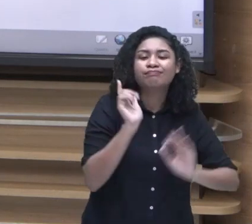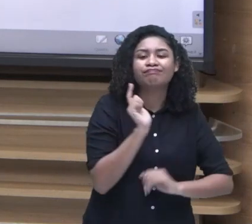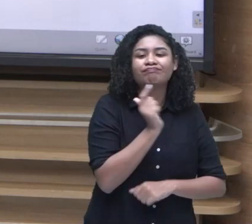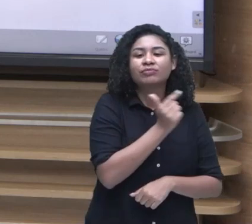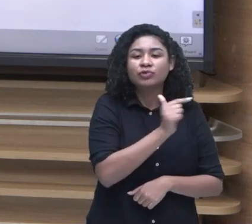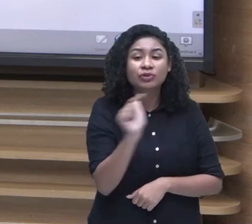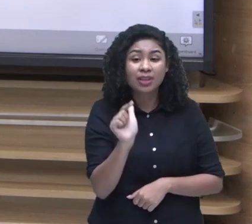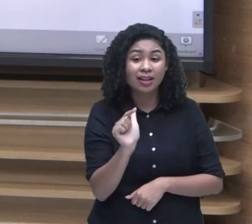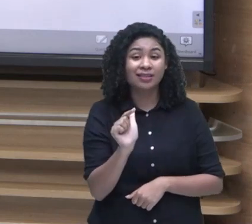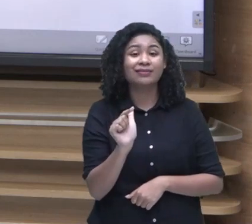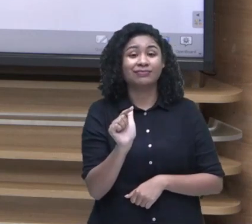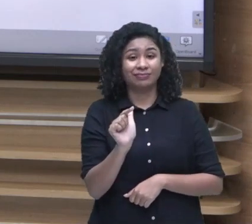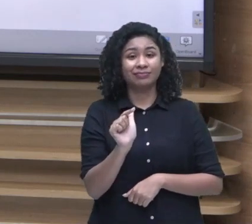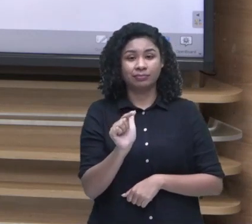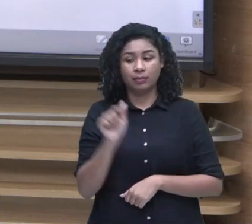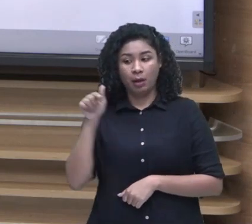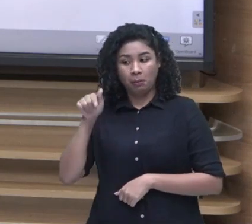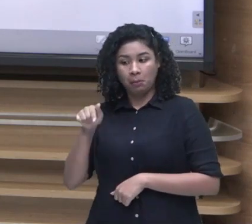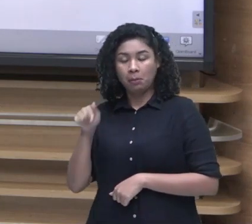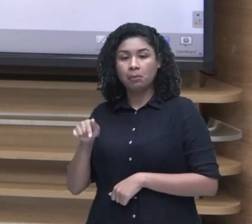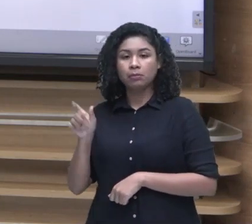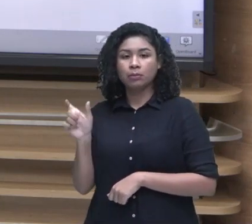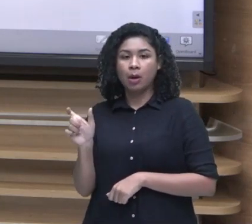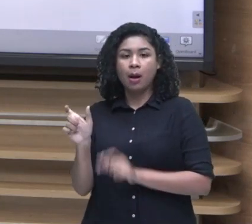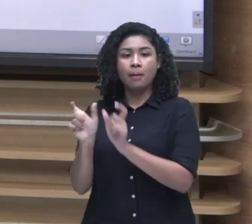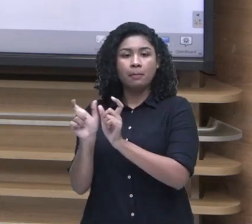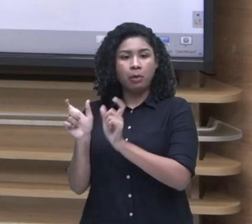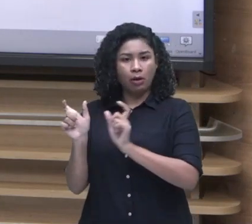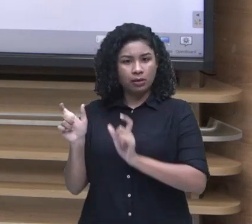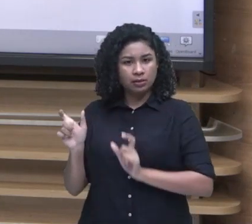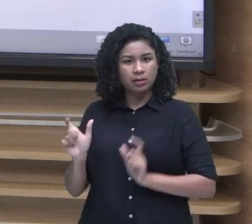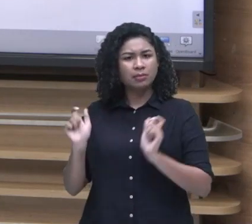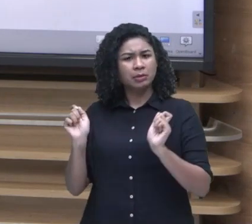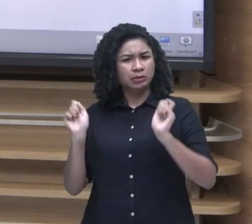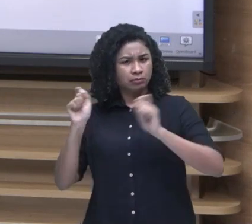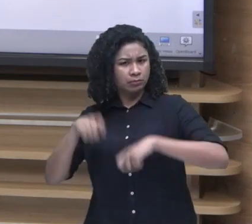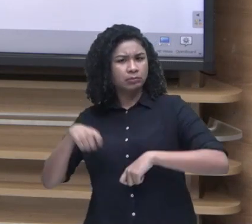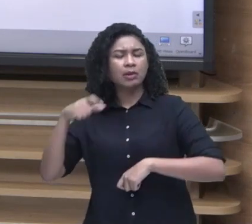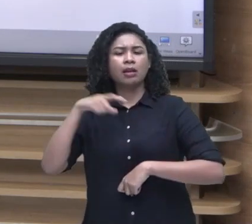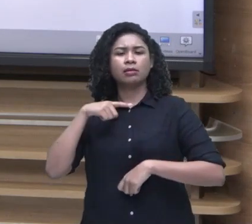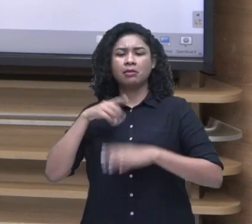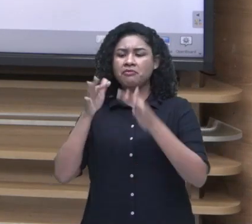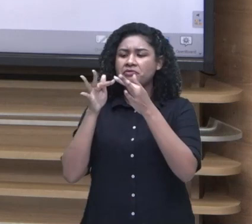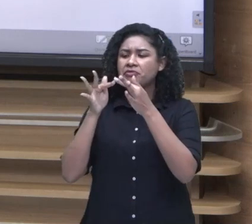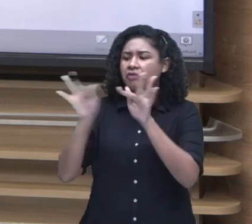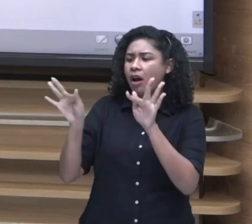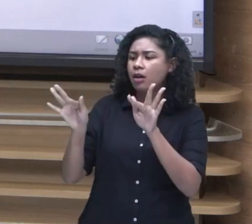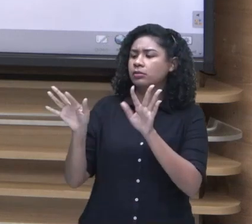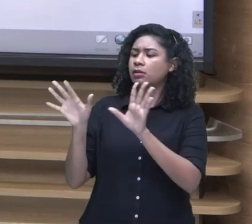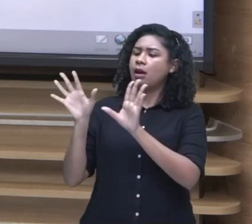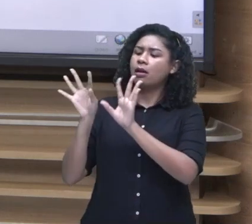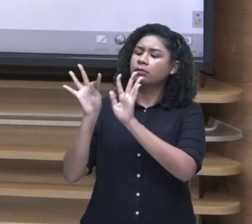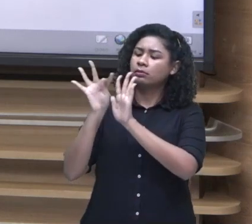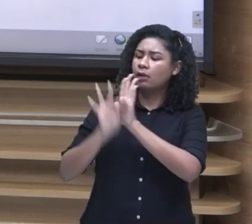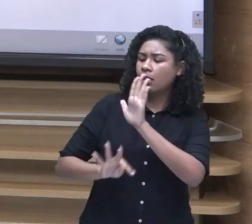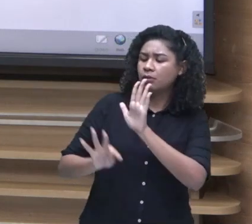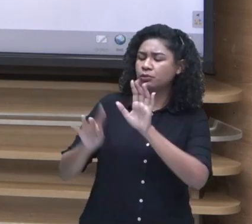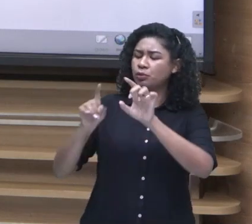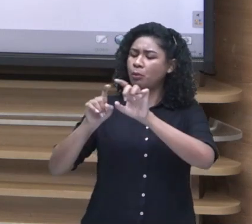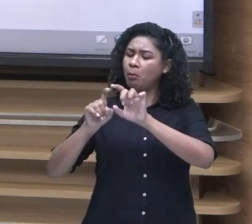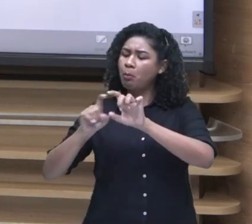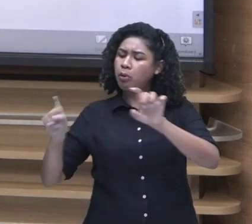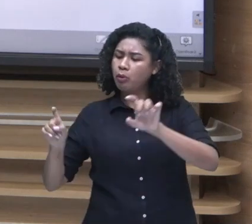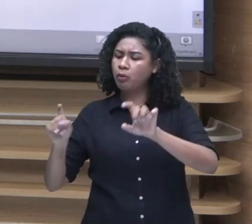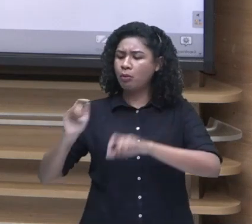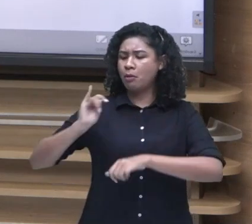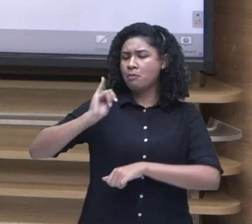Lá pelo modo que ela vai se apresentar lá, dentro da frase, dentro de um texto, na sua fala,